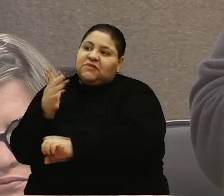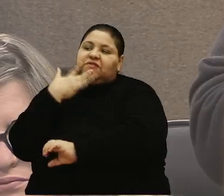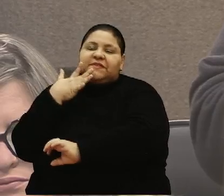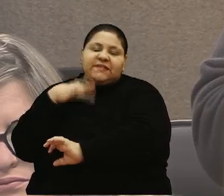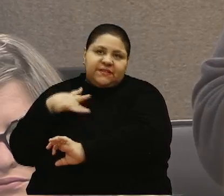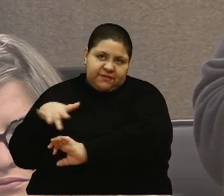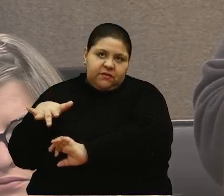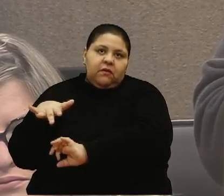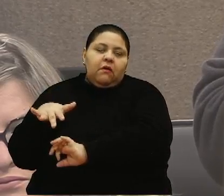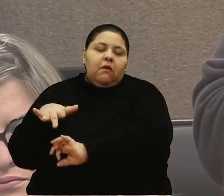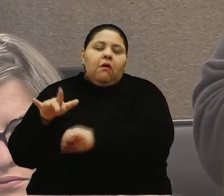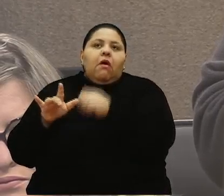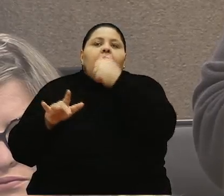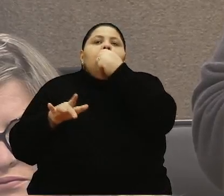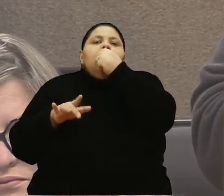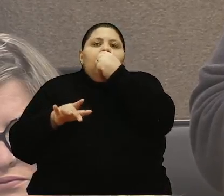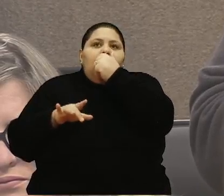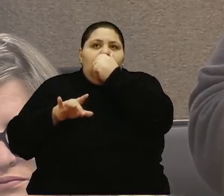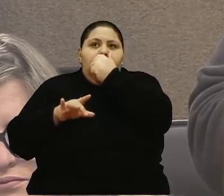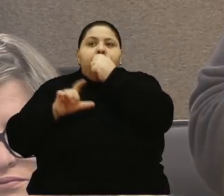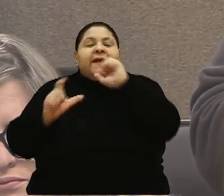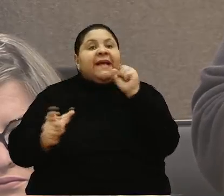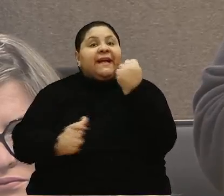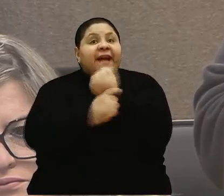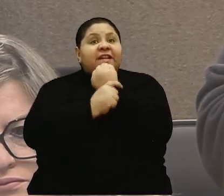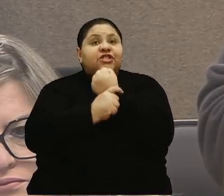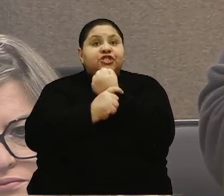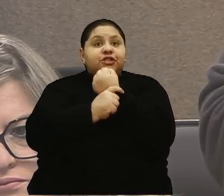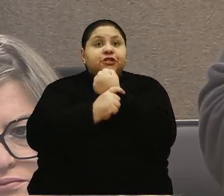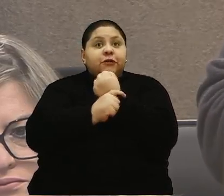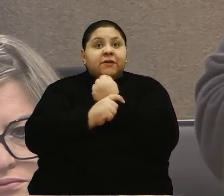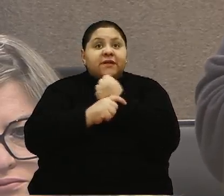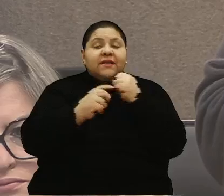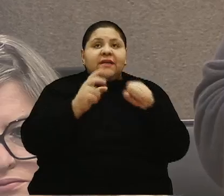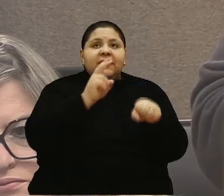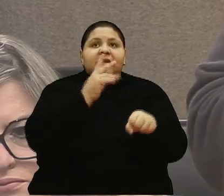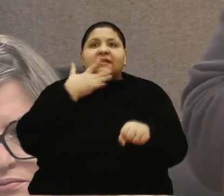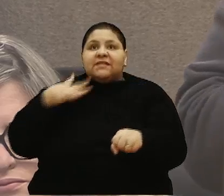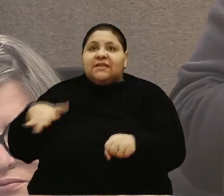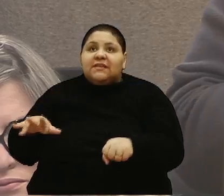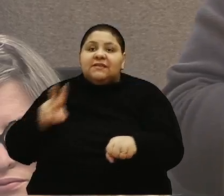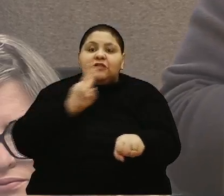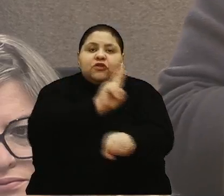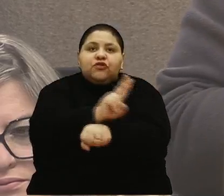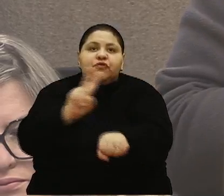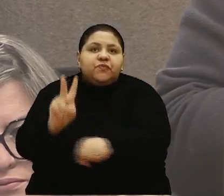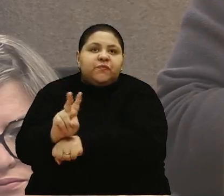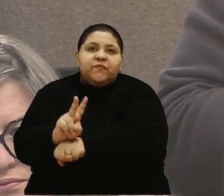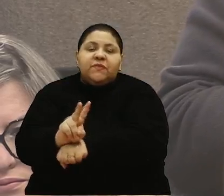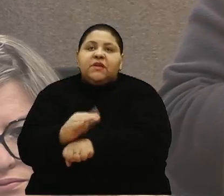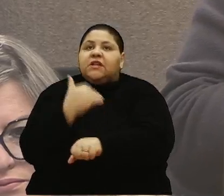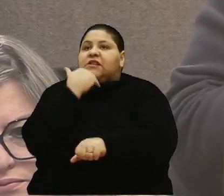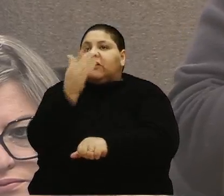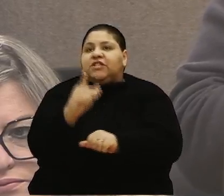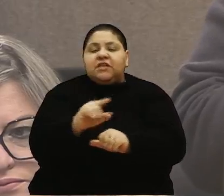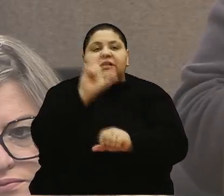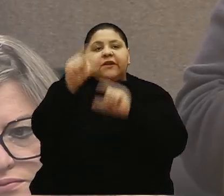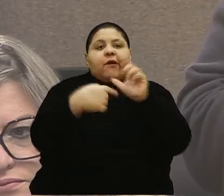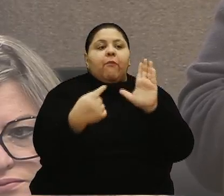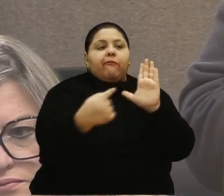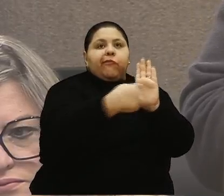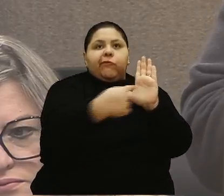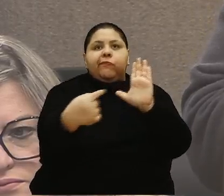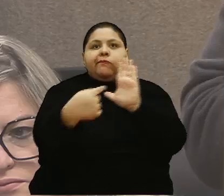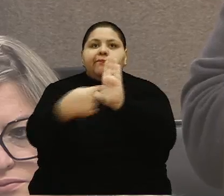crianças. É garantir que as nossas crianças estejam protegidas na sua integralidade. Não adianta as pessoas ficarem denunciando para o Disque